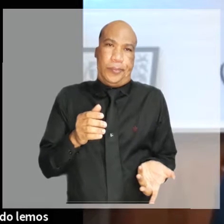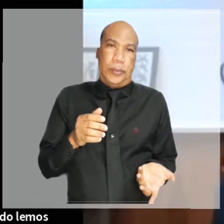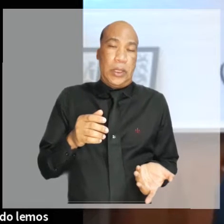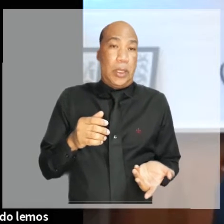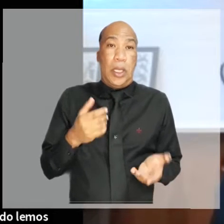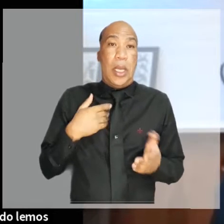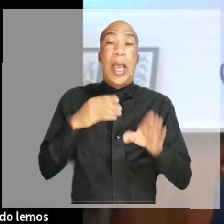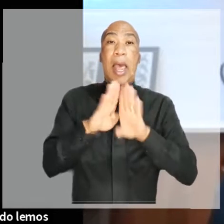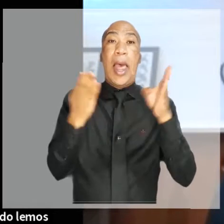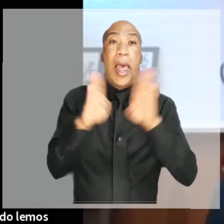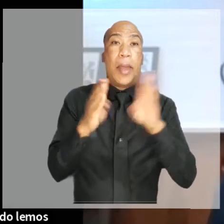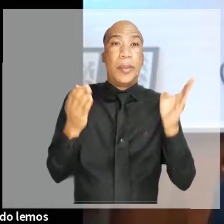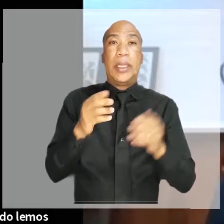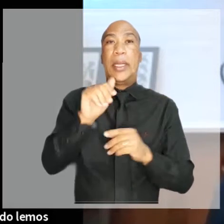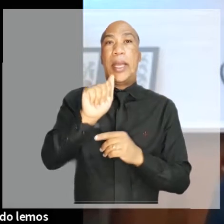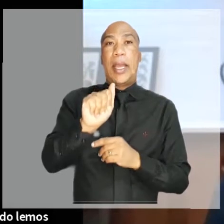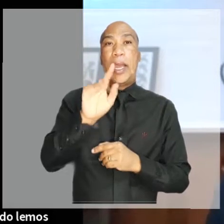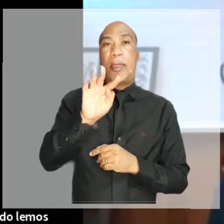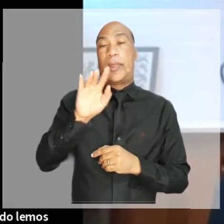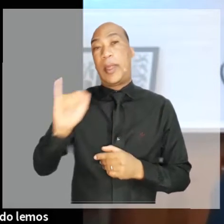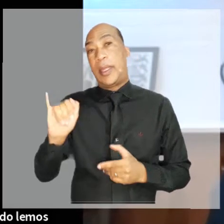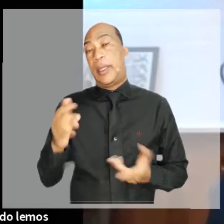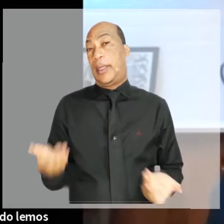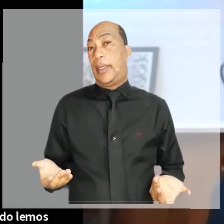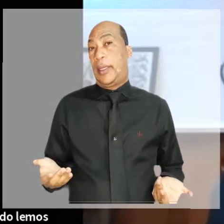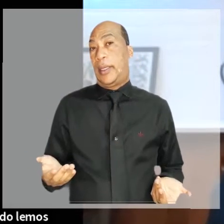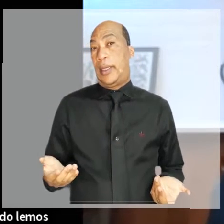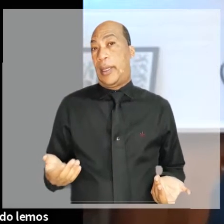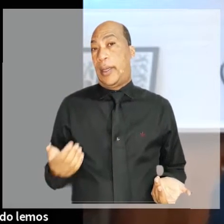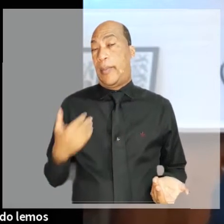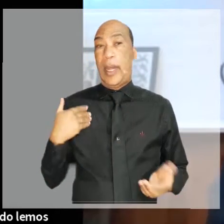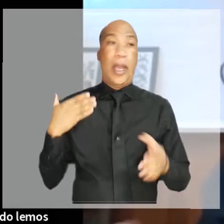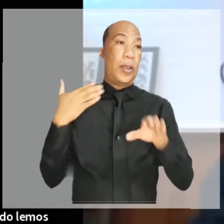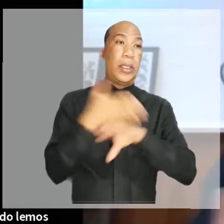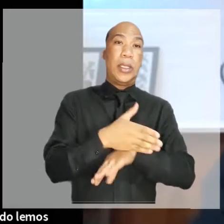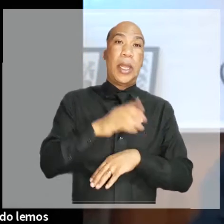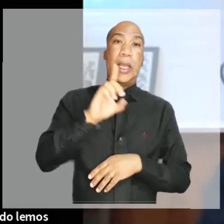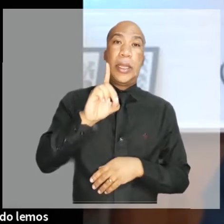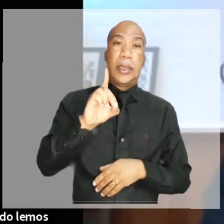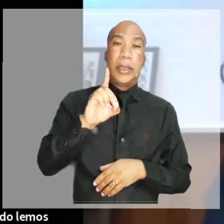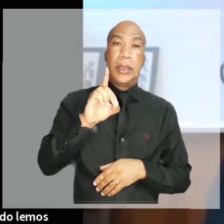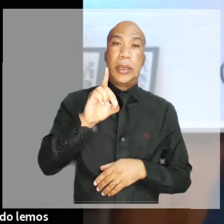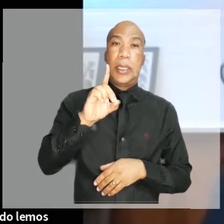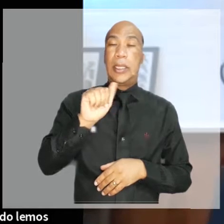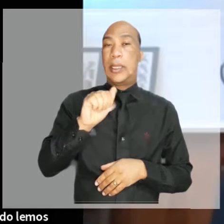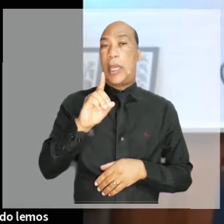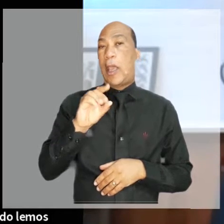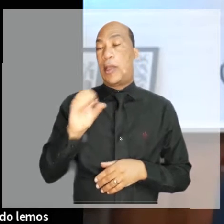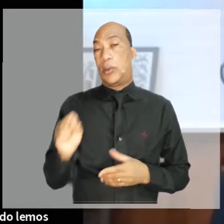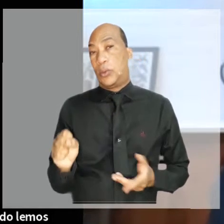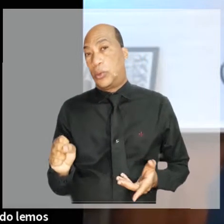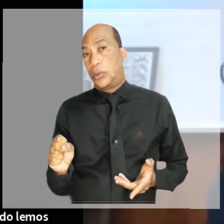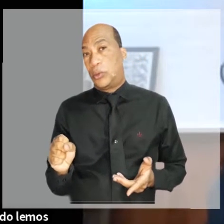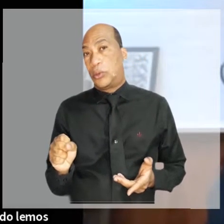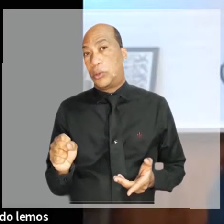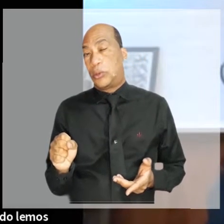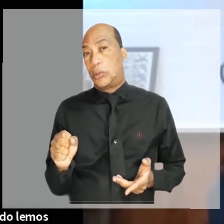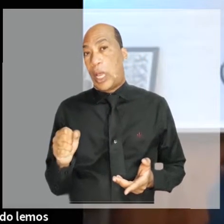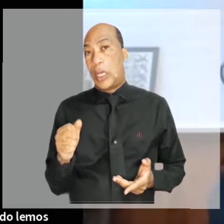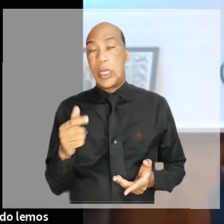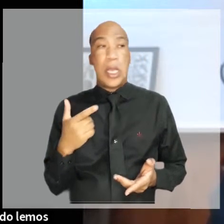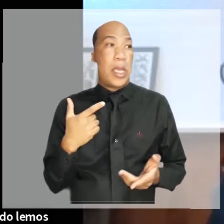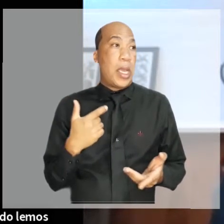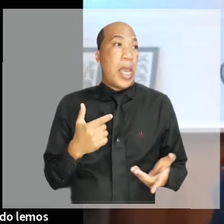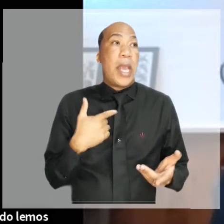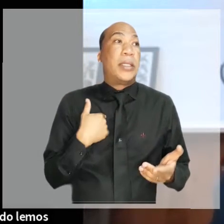CNJ está discutindo agora para dar acesso a dados, essa interface entre poder público e setor